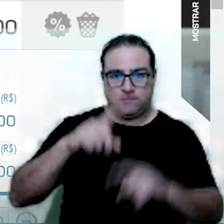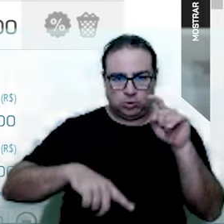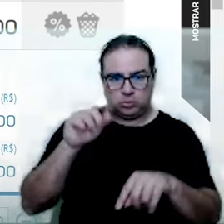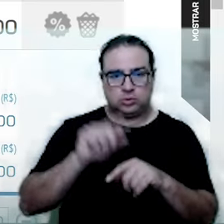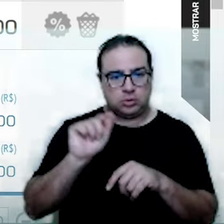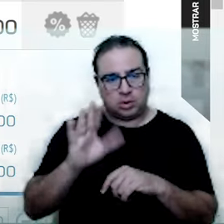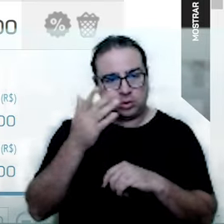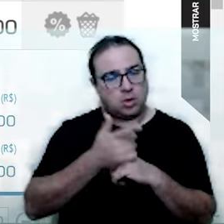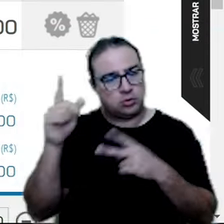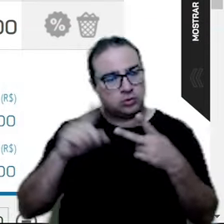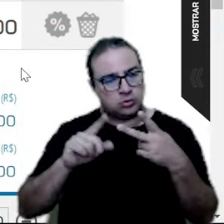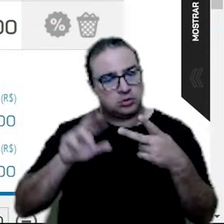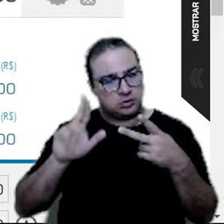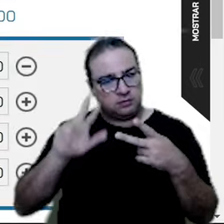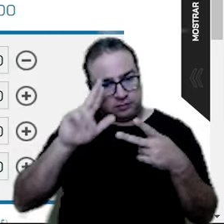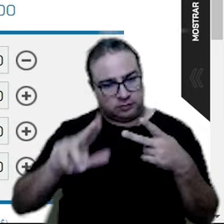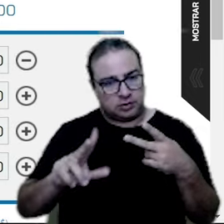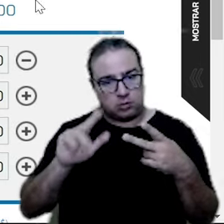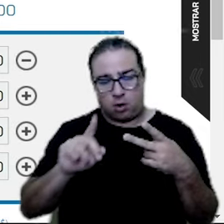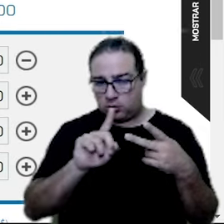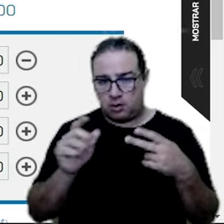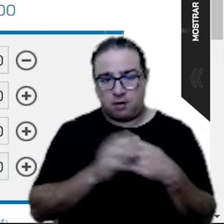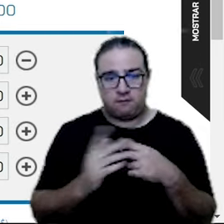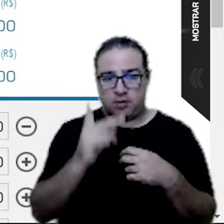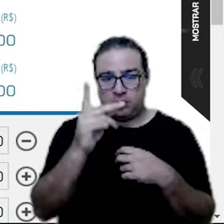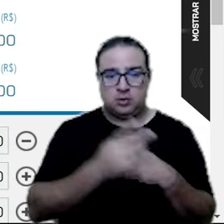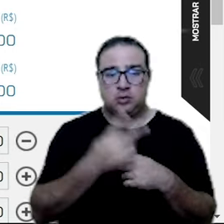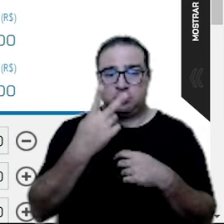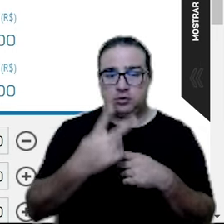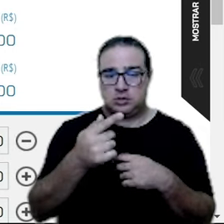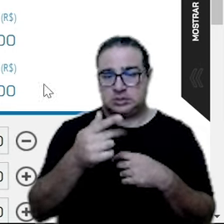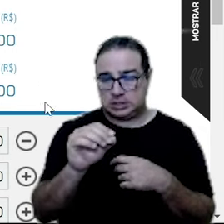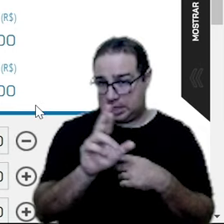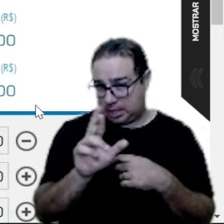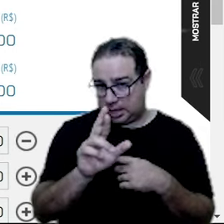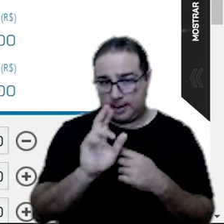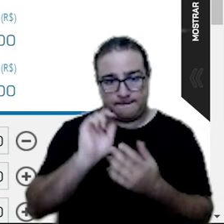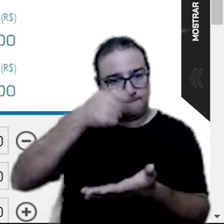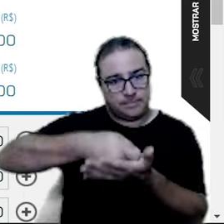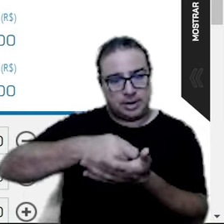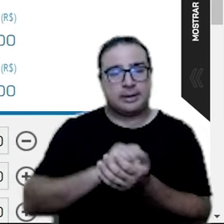produto com uma situação e outro com outra situação o valor de R 270